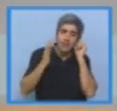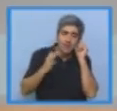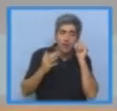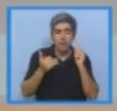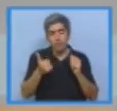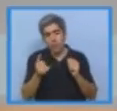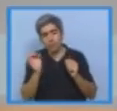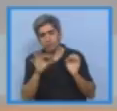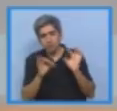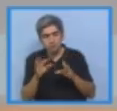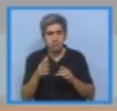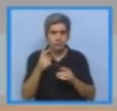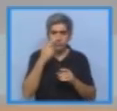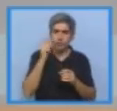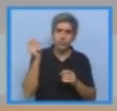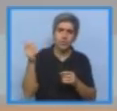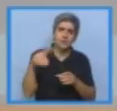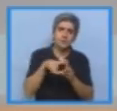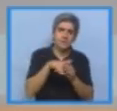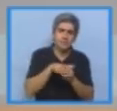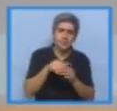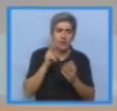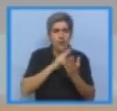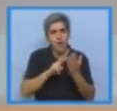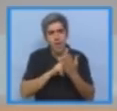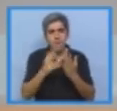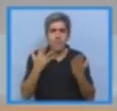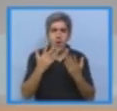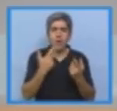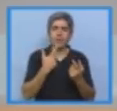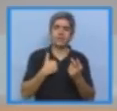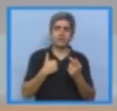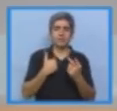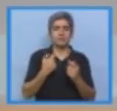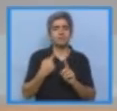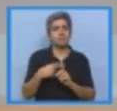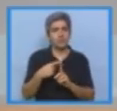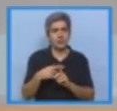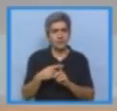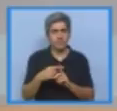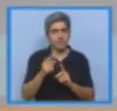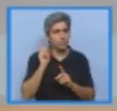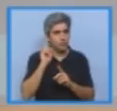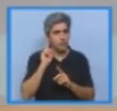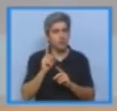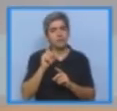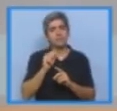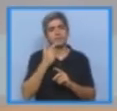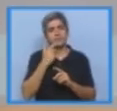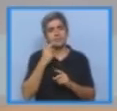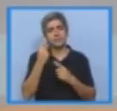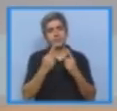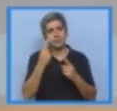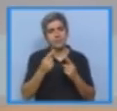as reações que temos tido das pessoas que nos vão lendo acho que são importantes. E também perceber que em